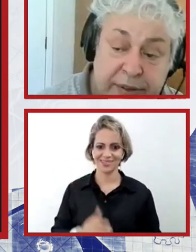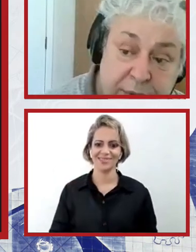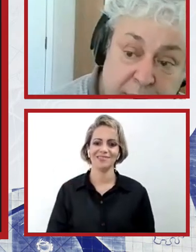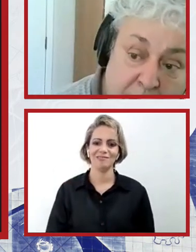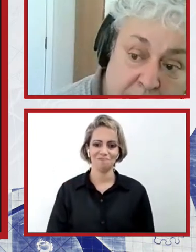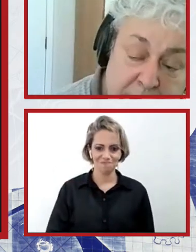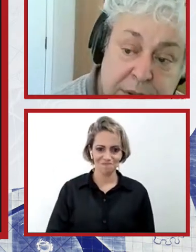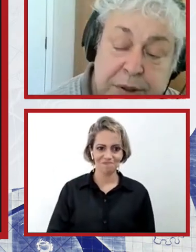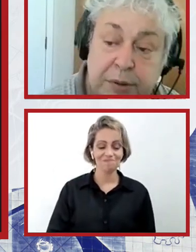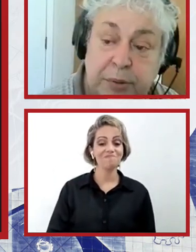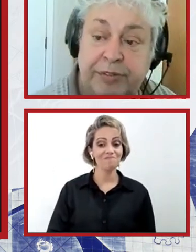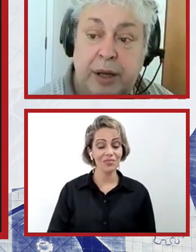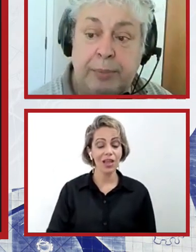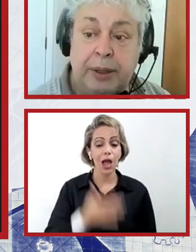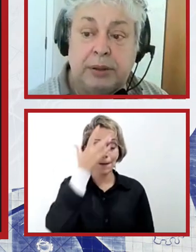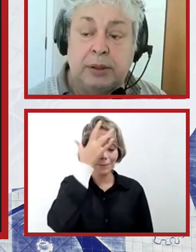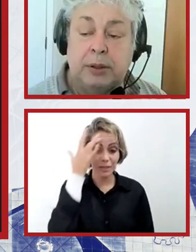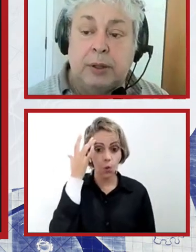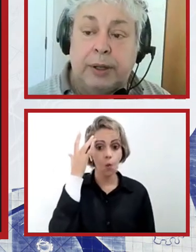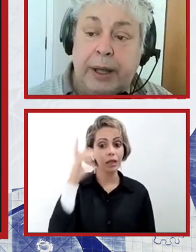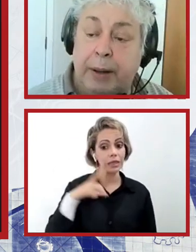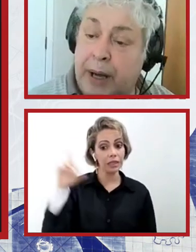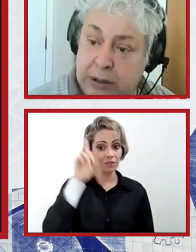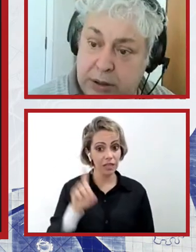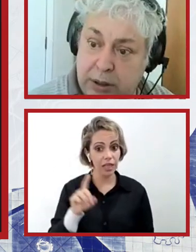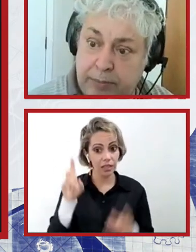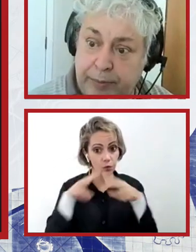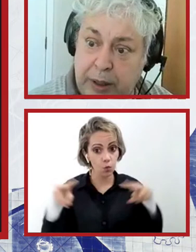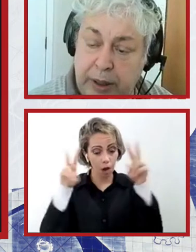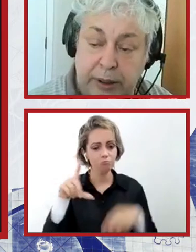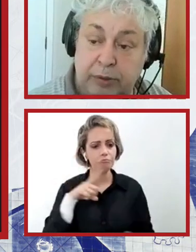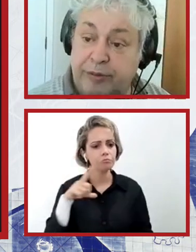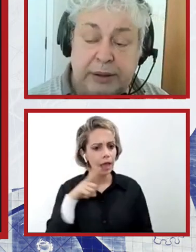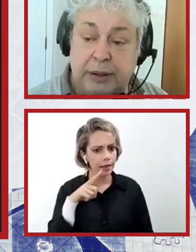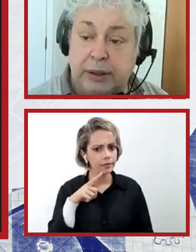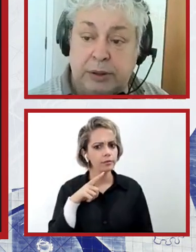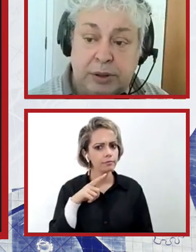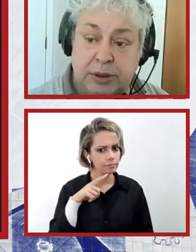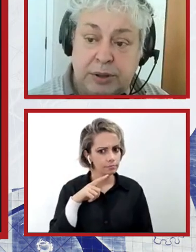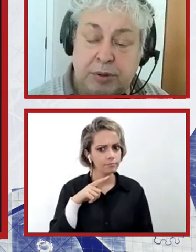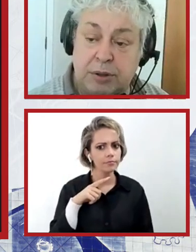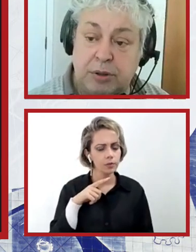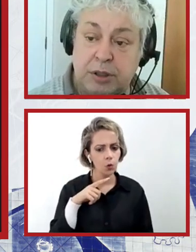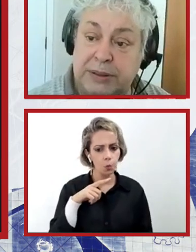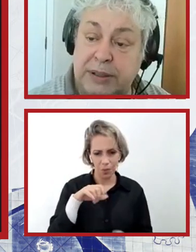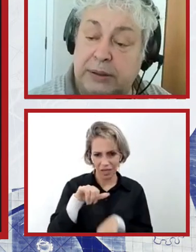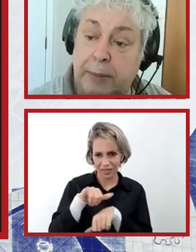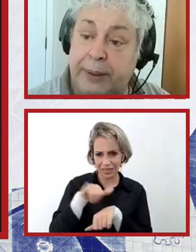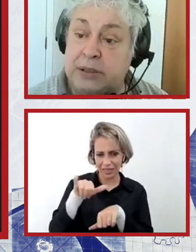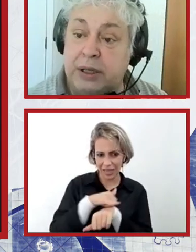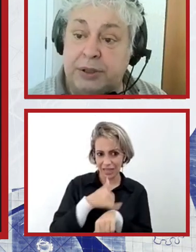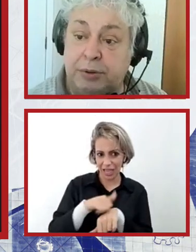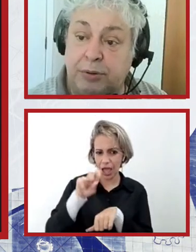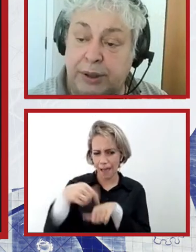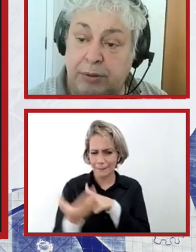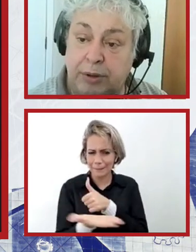pessoas com deficiência visual, existe uma ferramenta que é básica. Tá? Ela não vai atender todas as situações, mas ela está presente em tudo quanto é